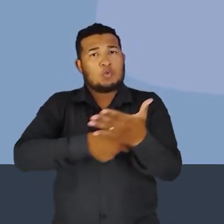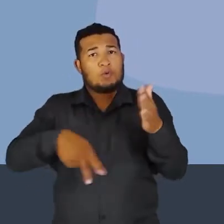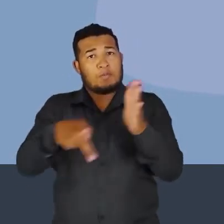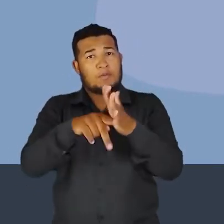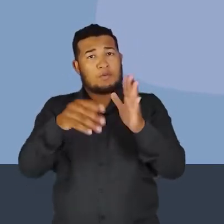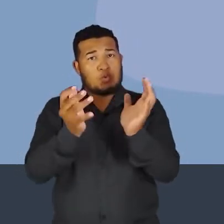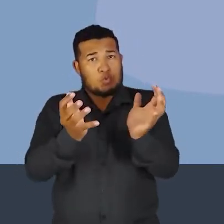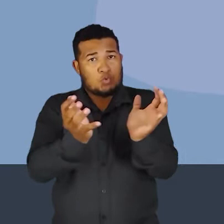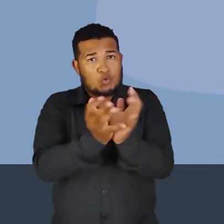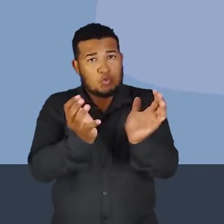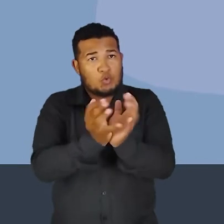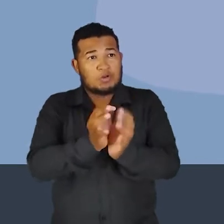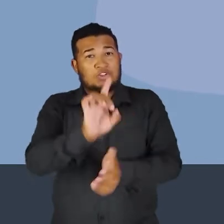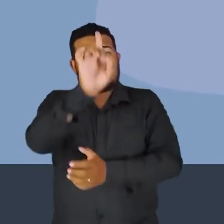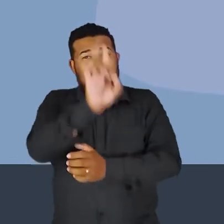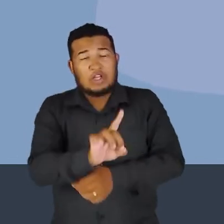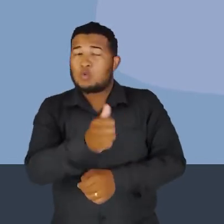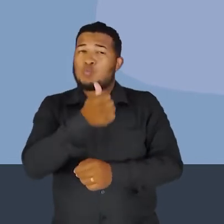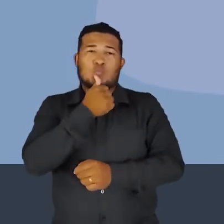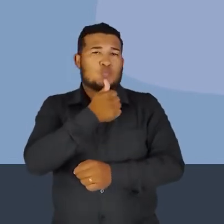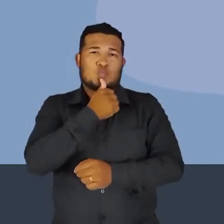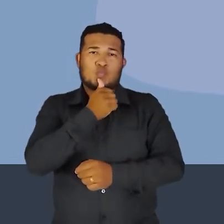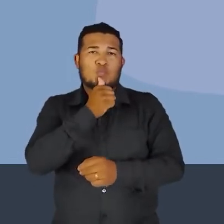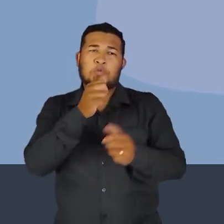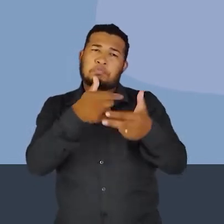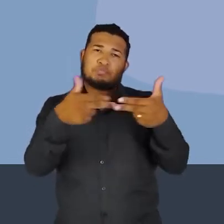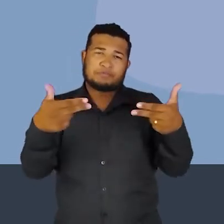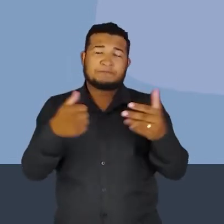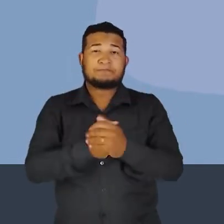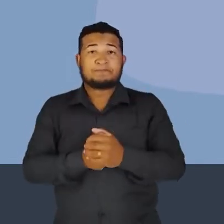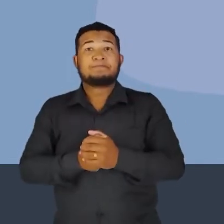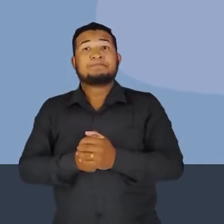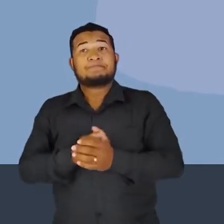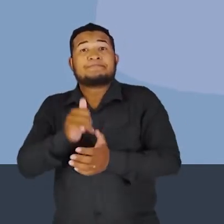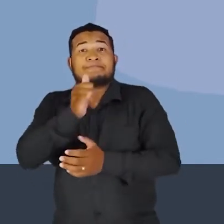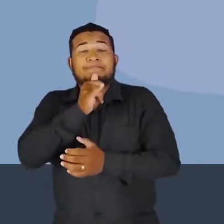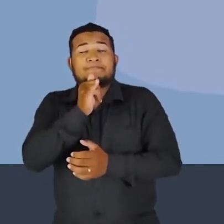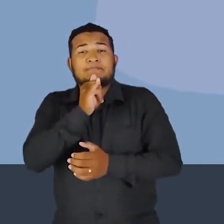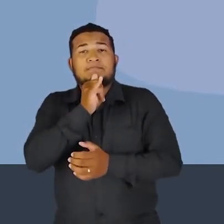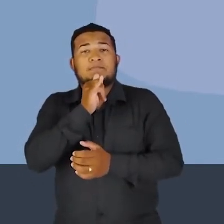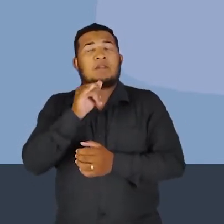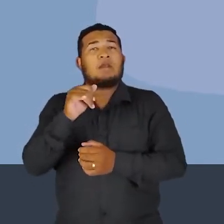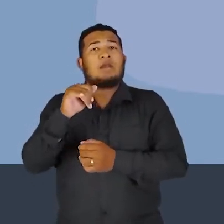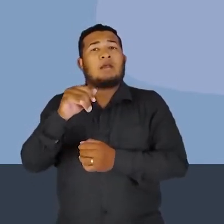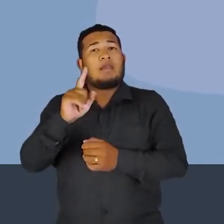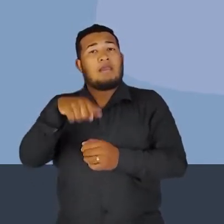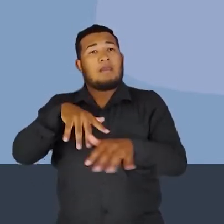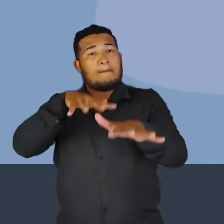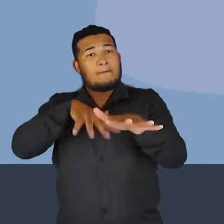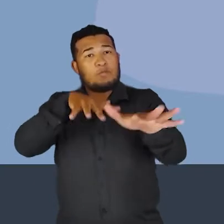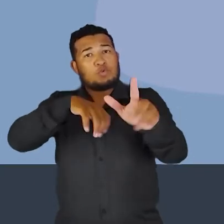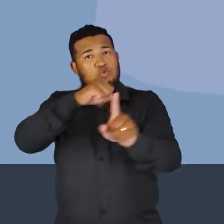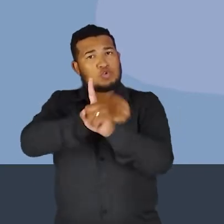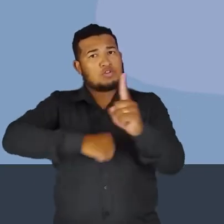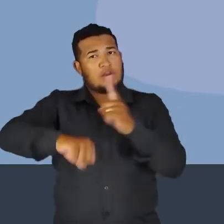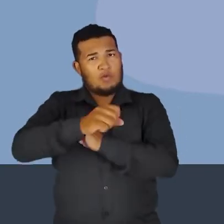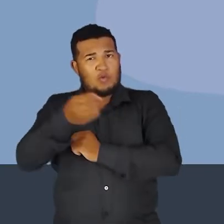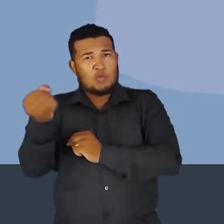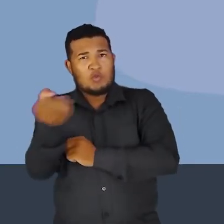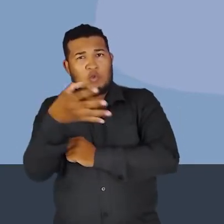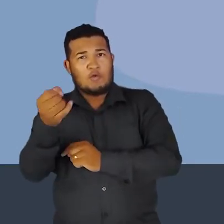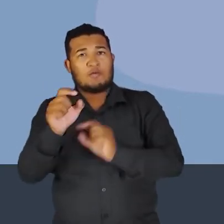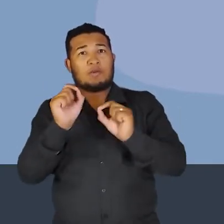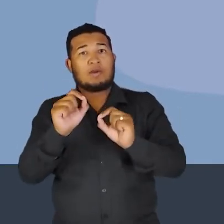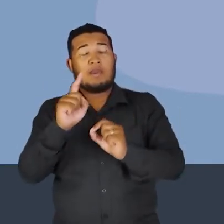ainda não tem algum direito, alguma coisa assim. Então, por exemplo, um exemplo desses movimentos sociais mais recentes é